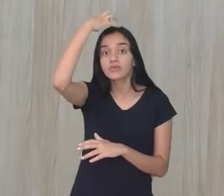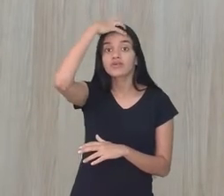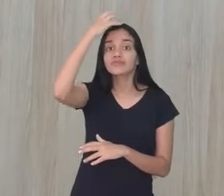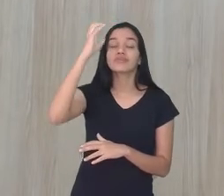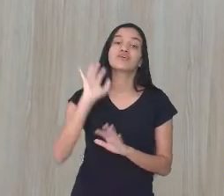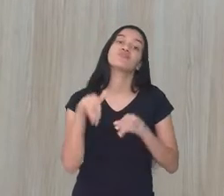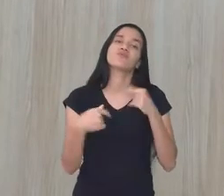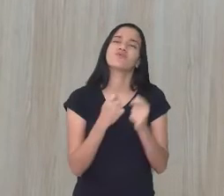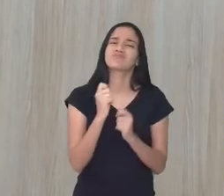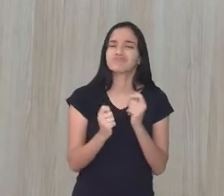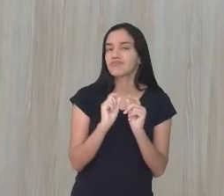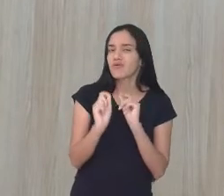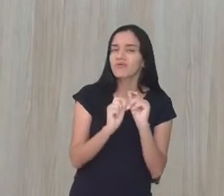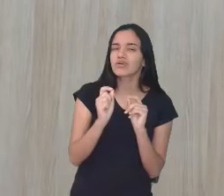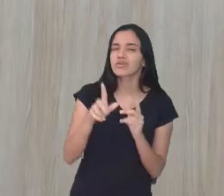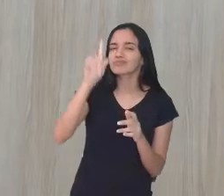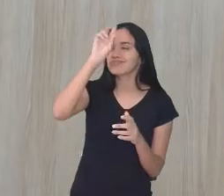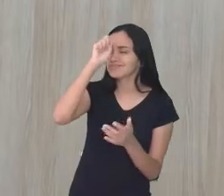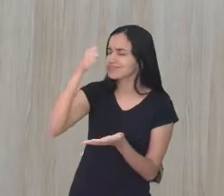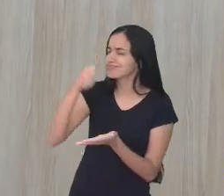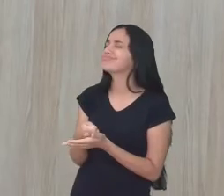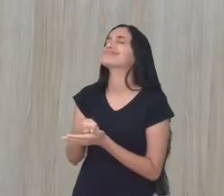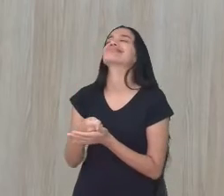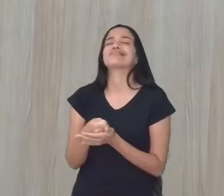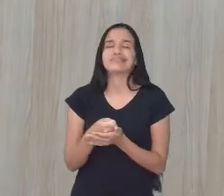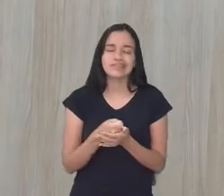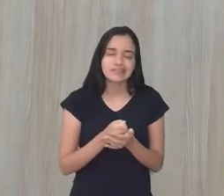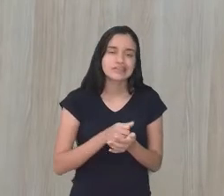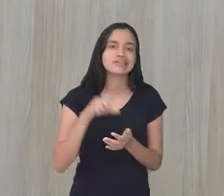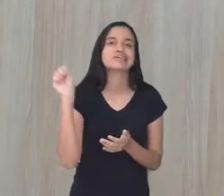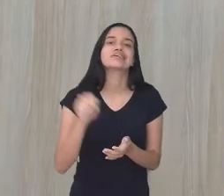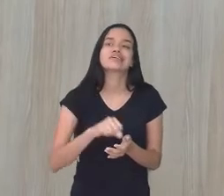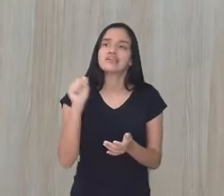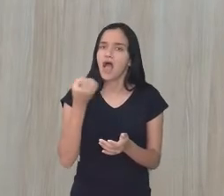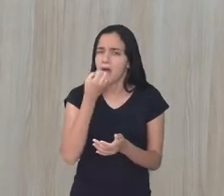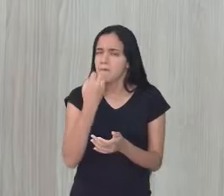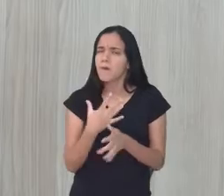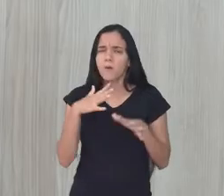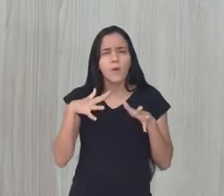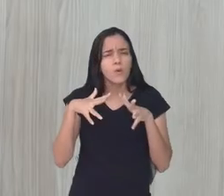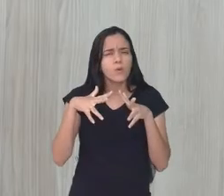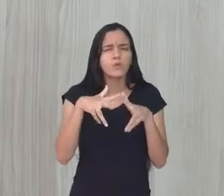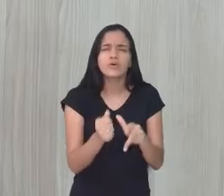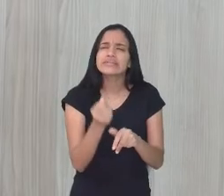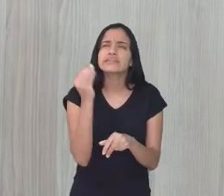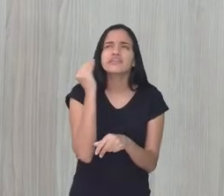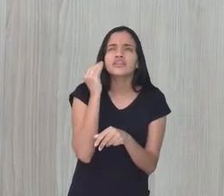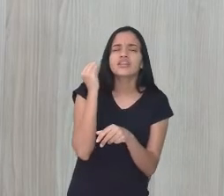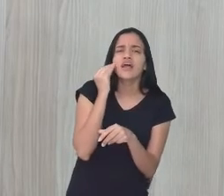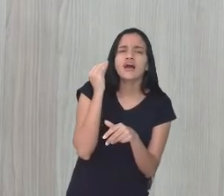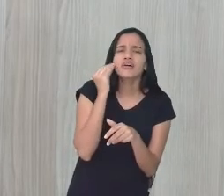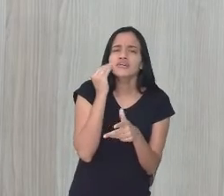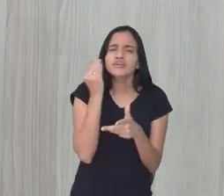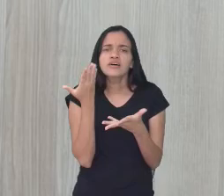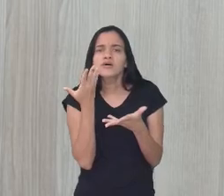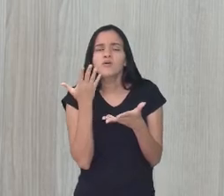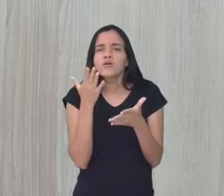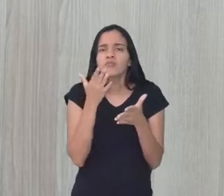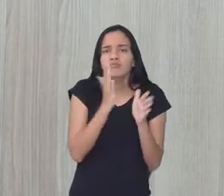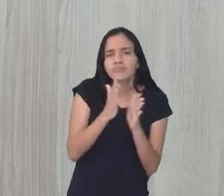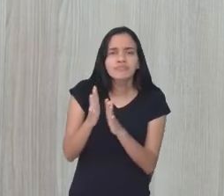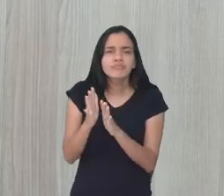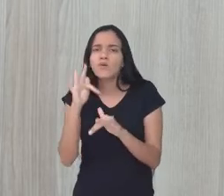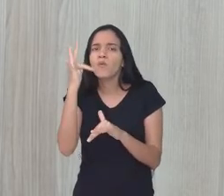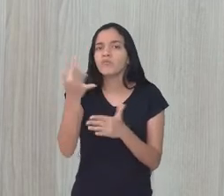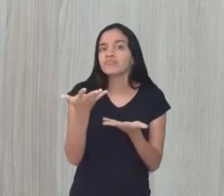pouquinho autoritário, viu? Foi mesmo. Foi. Ele, em vez de ser bondoso com todo mundo, né? Tentar achar o progresso para o Pois país. O é. que será que ele fez,